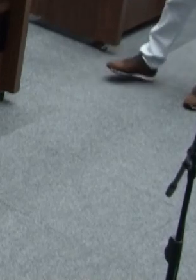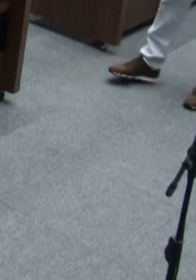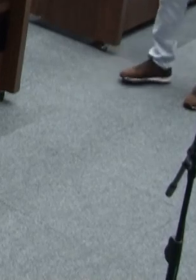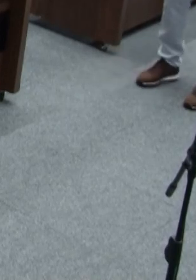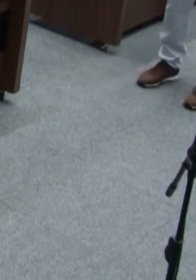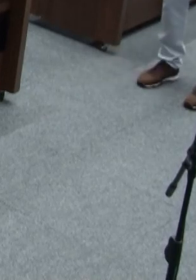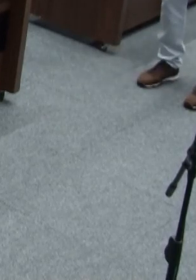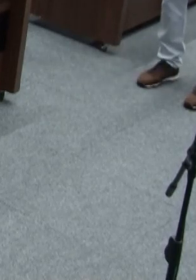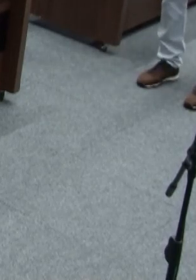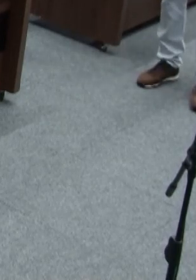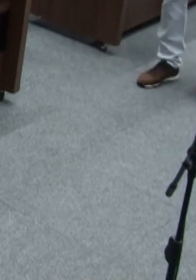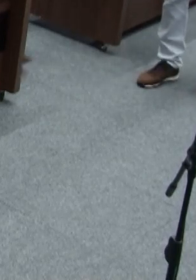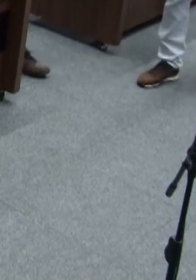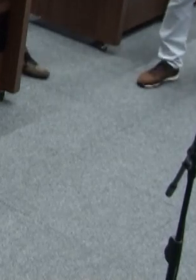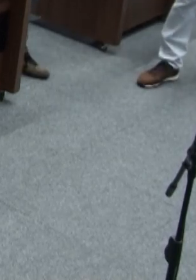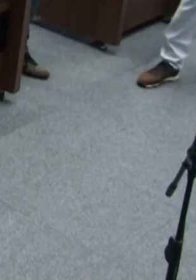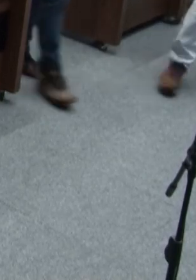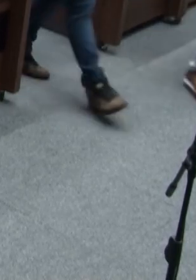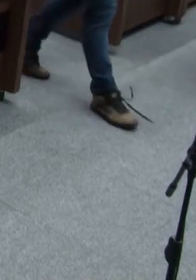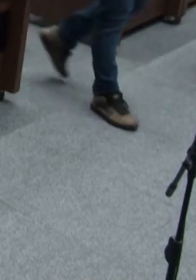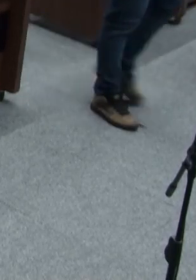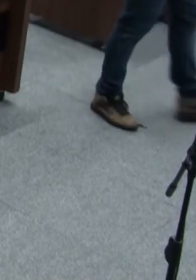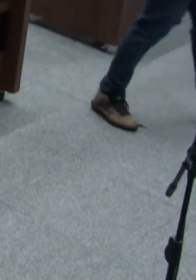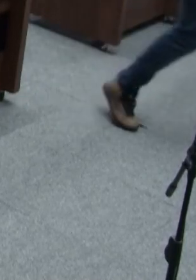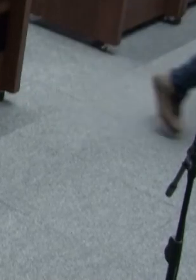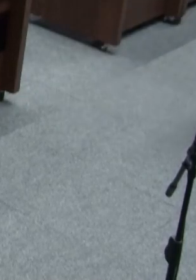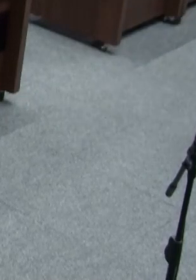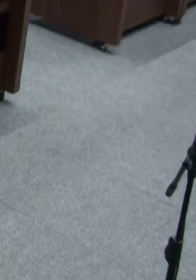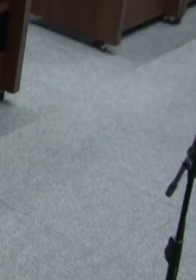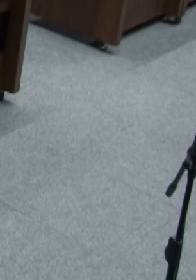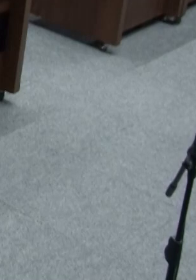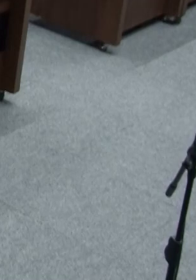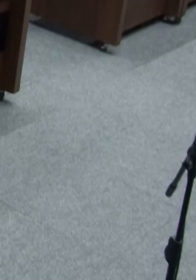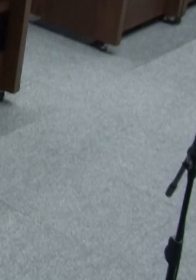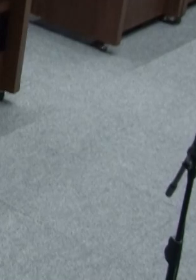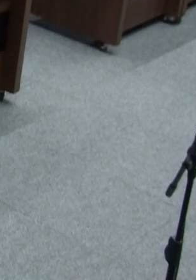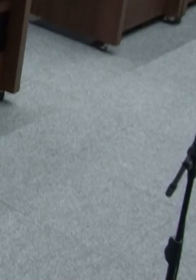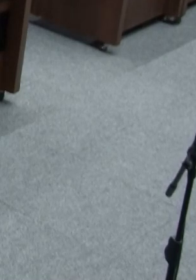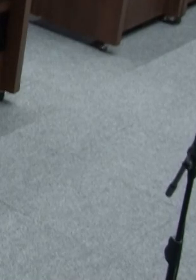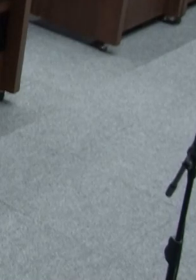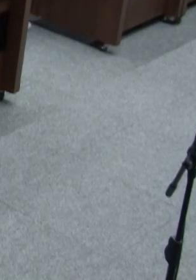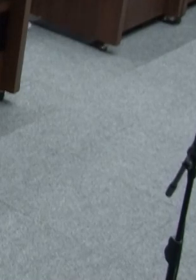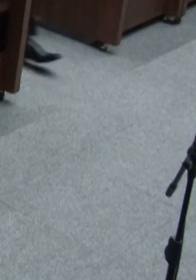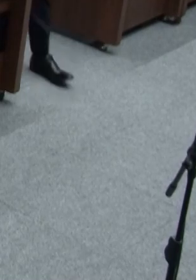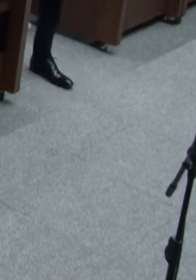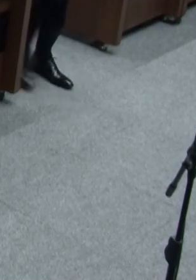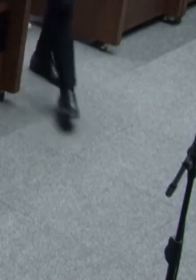Transferido. Deputado Lucas de Lima. Pequeno expediente.